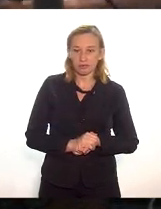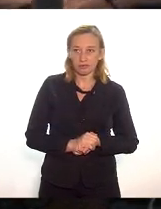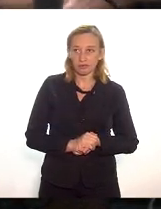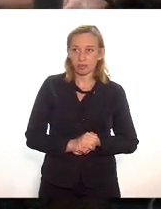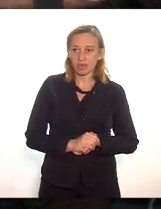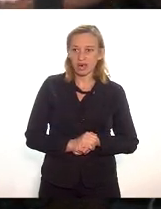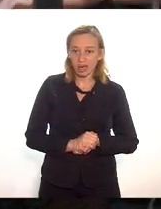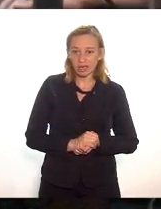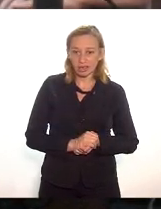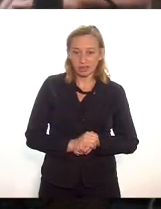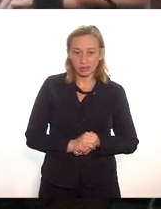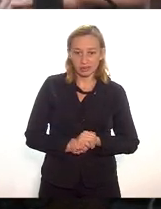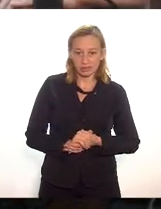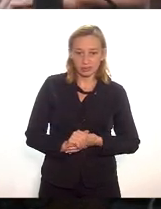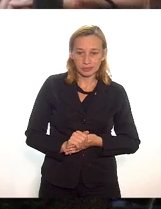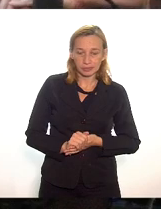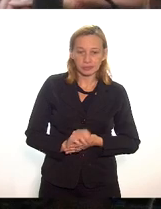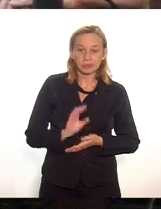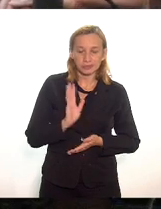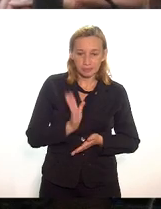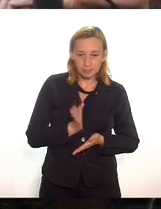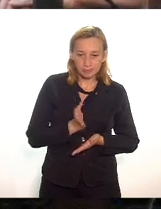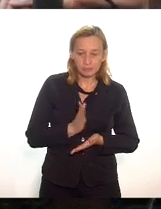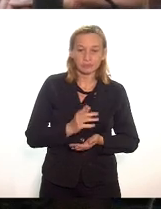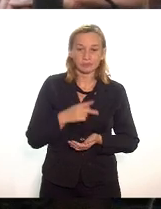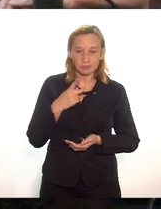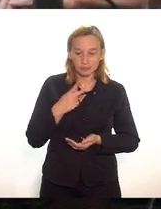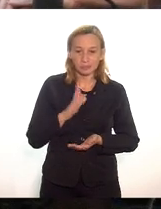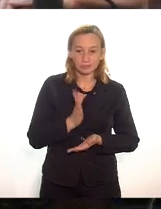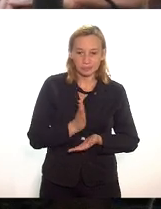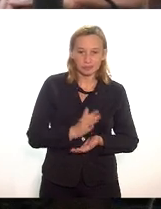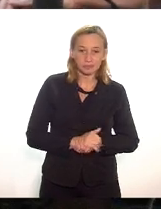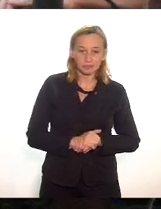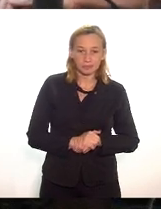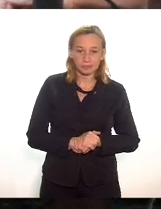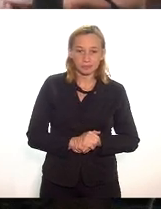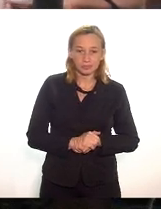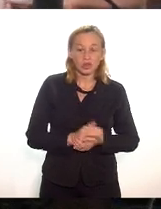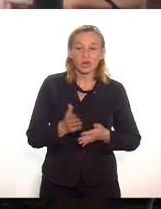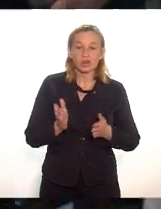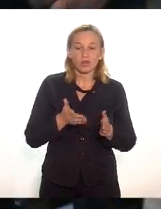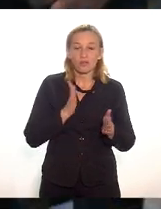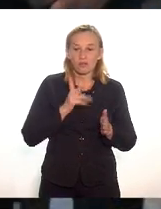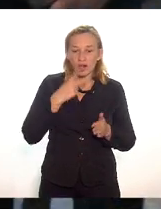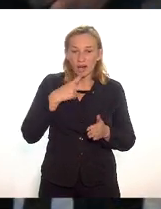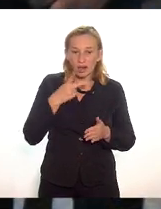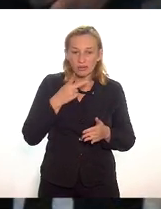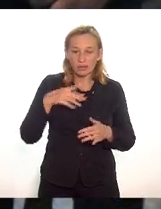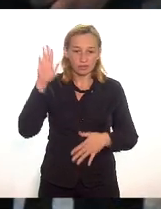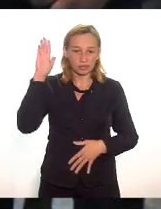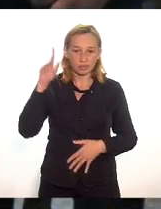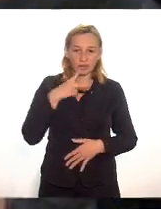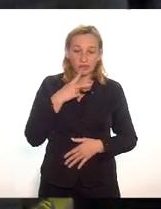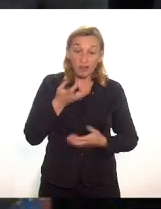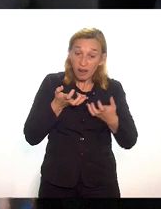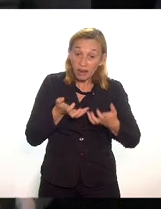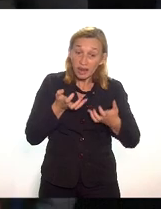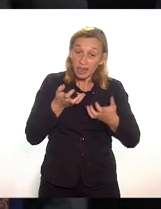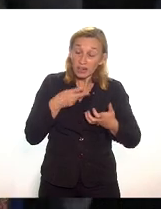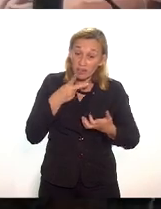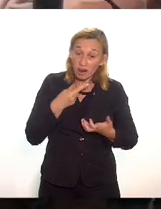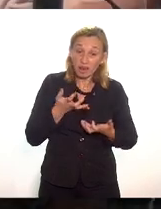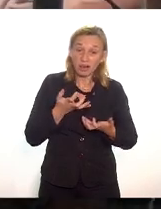Não, mas está regulamentado tudo bem, mas o trabalho continua, remoto. Presidente. Sem problema, presidente. Mas tem o deputado poderia